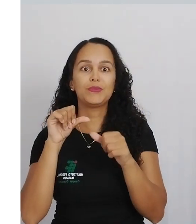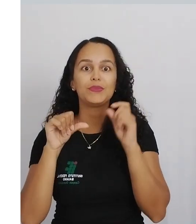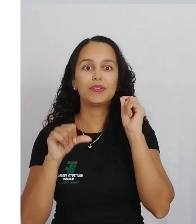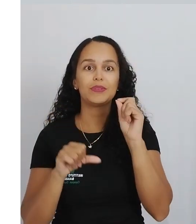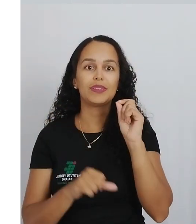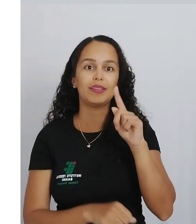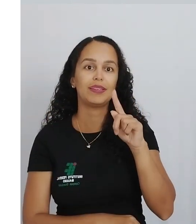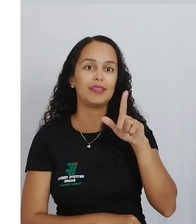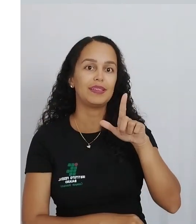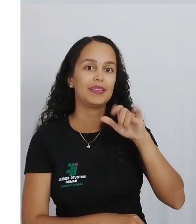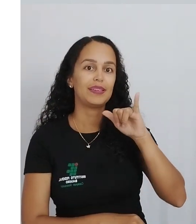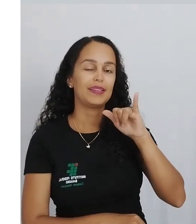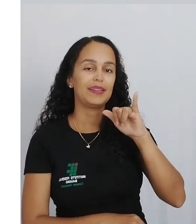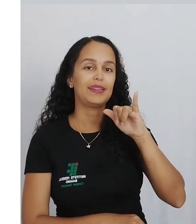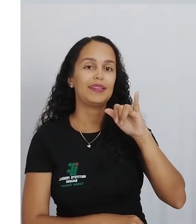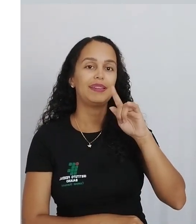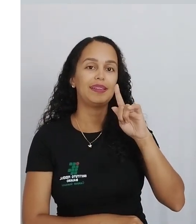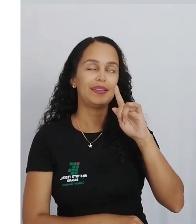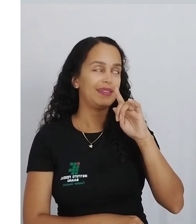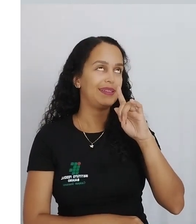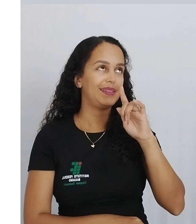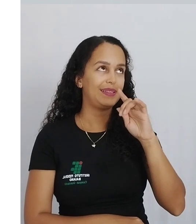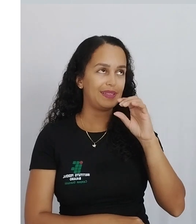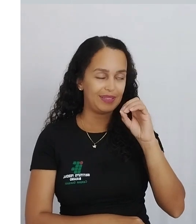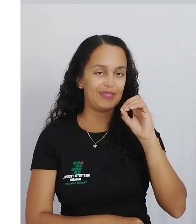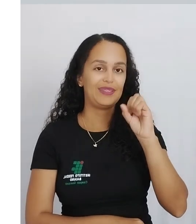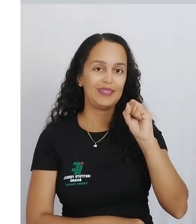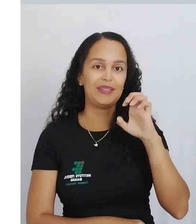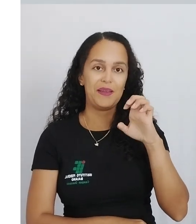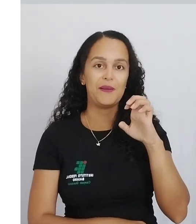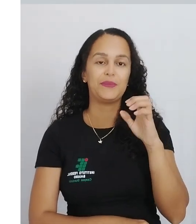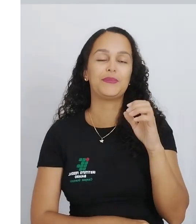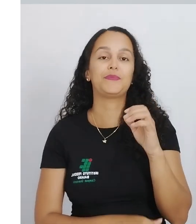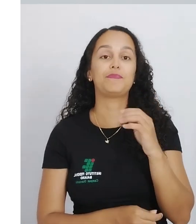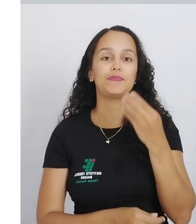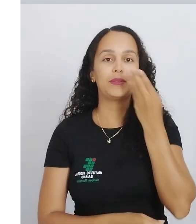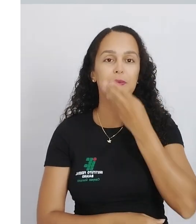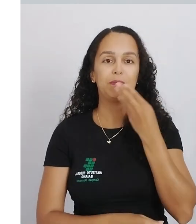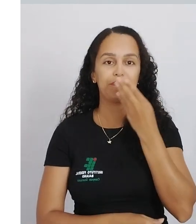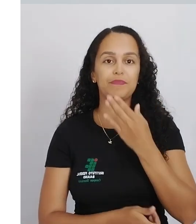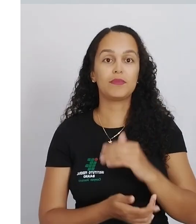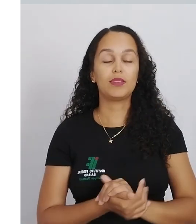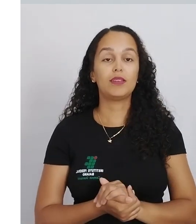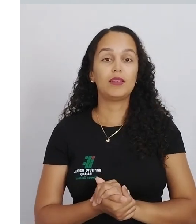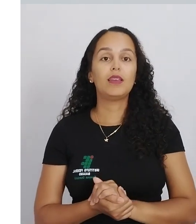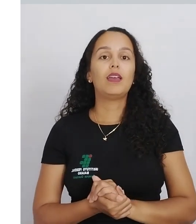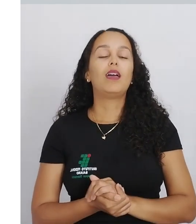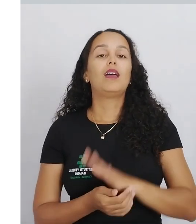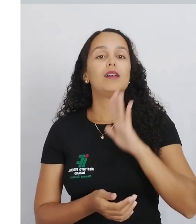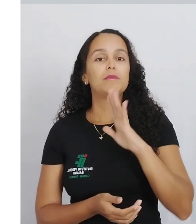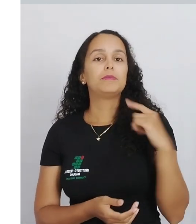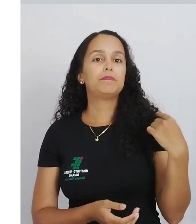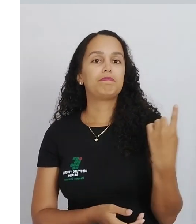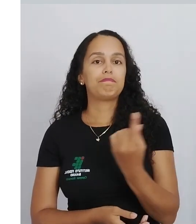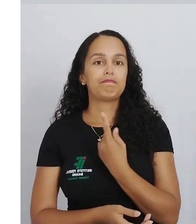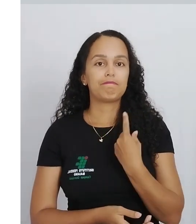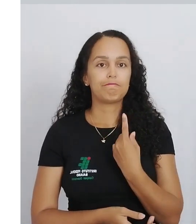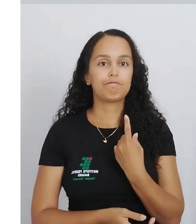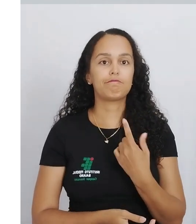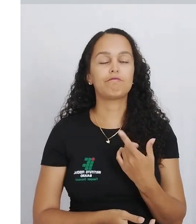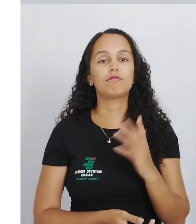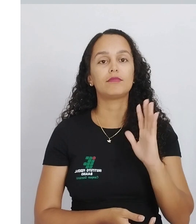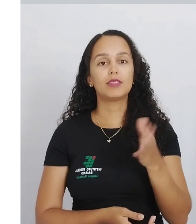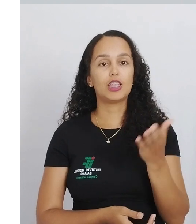energia. Já na reação catabólica, que é como acontece com a gente, né, quando a gente se alimenta, nós obtemos a